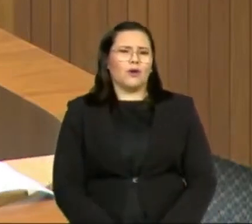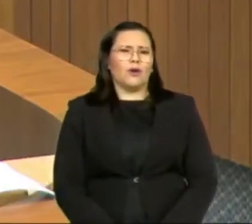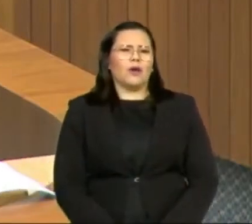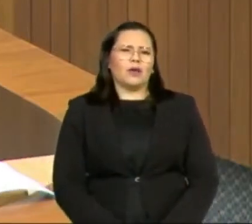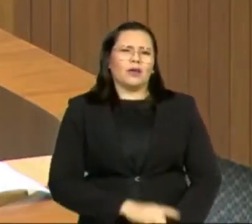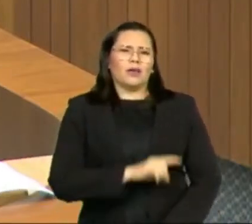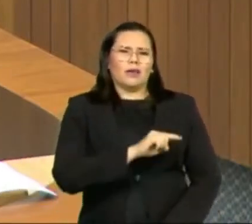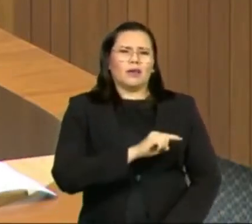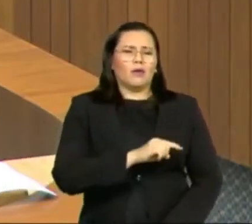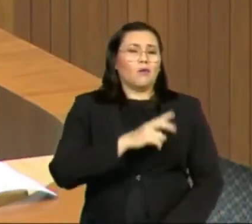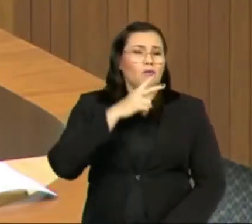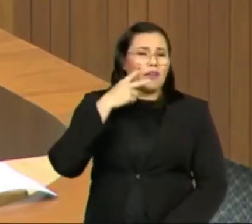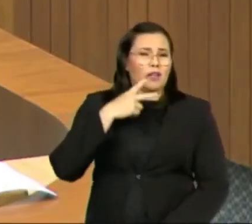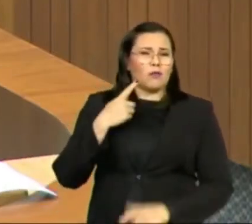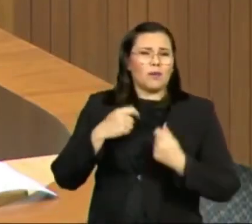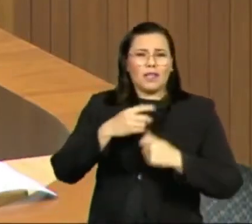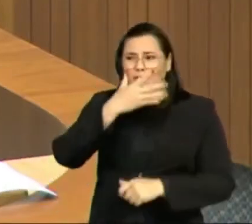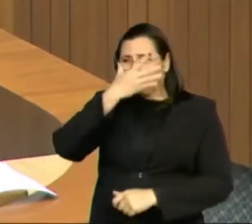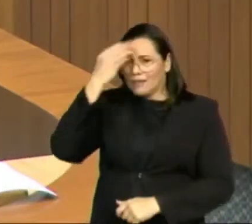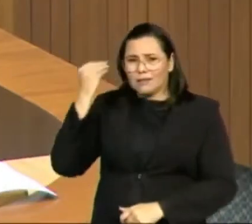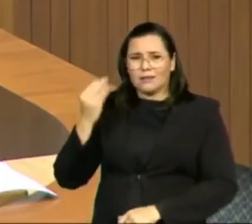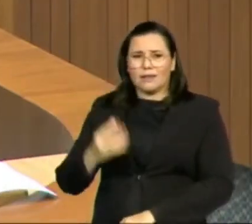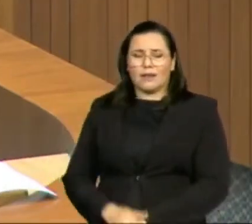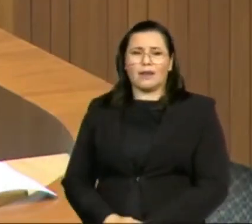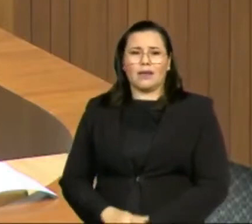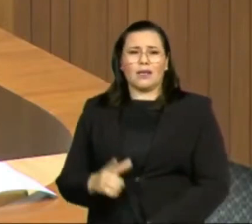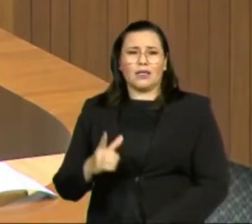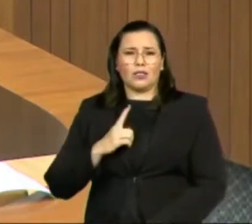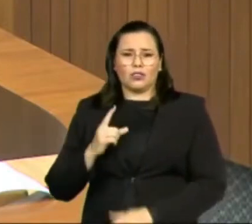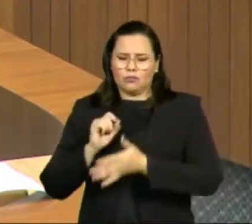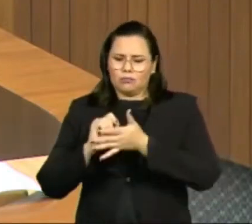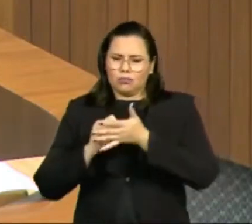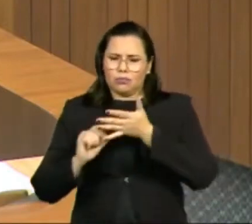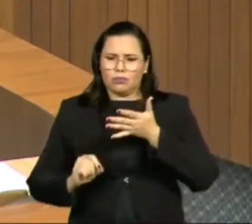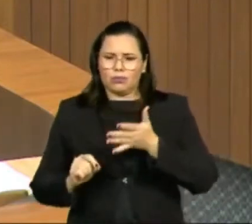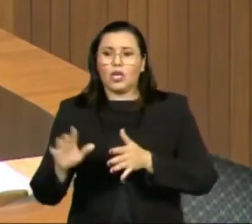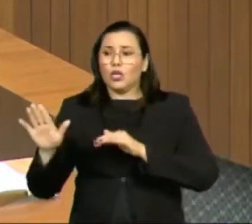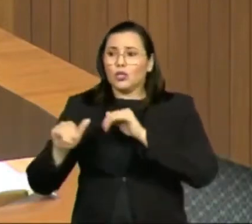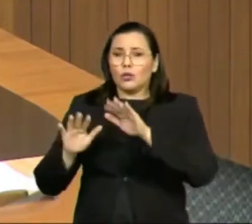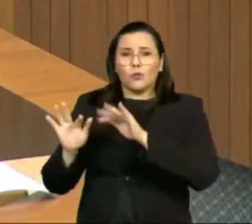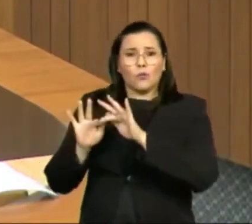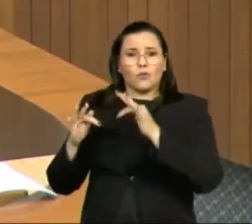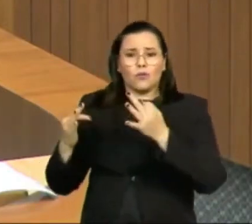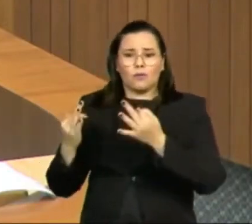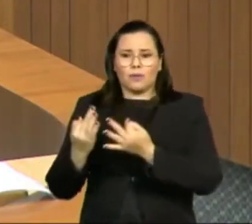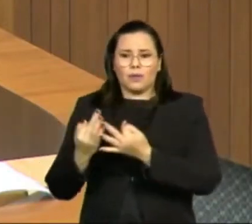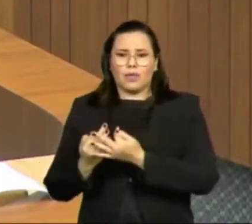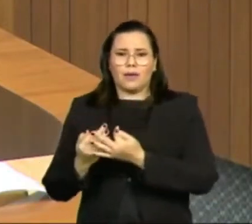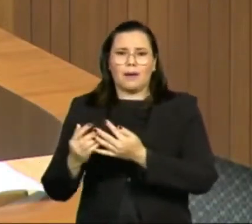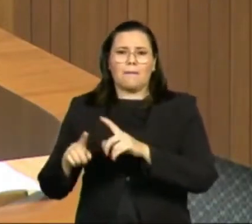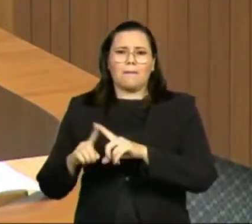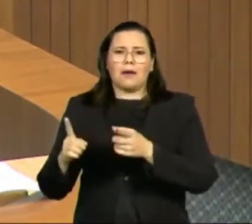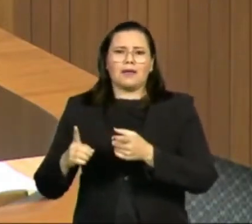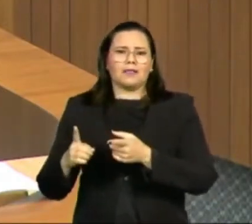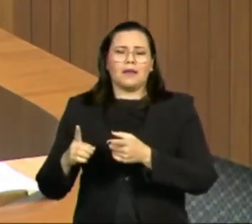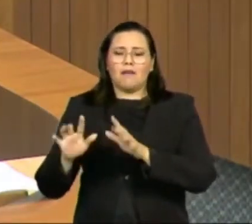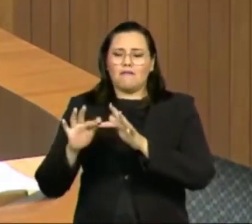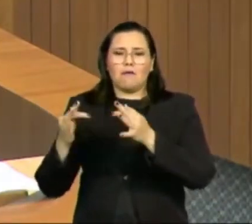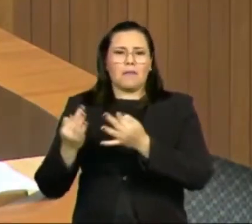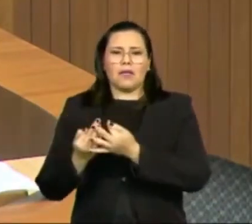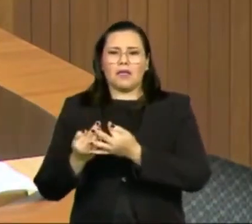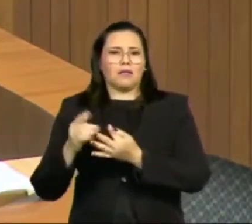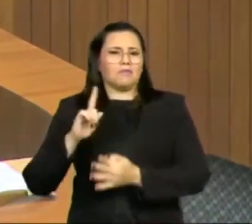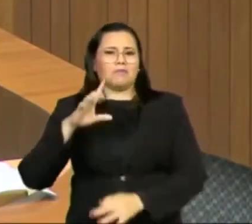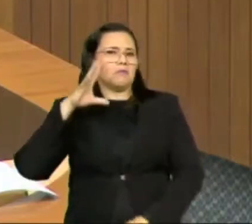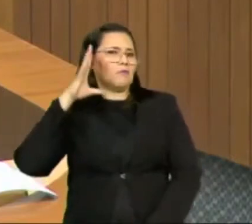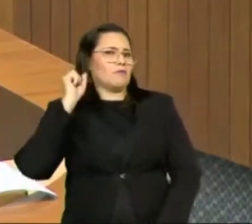esquecê-la, que tinha um diário na época. Chamou toda a família e não foi ouvida. Esse bem aqui,